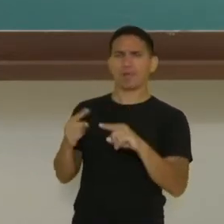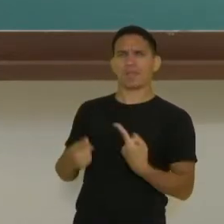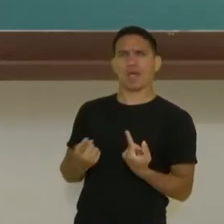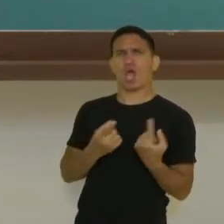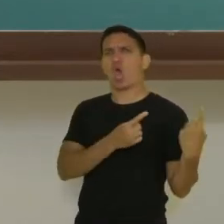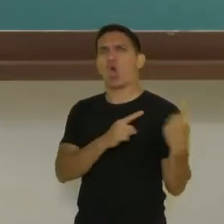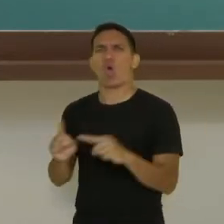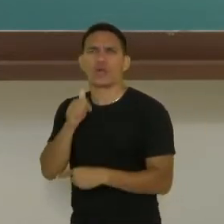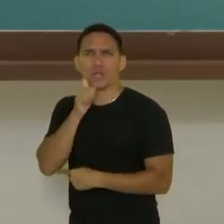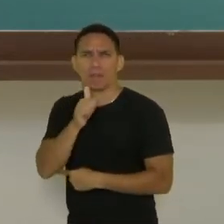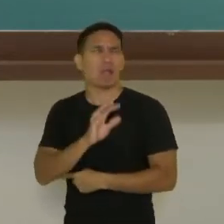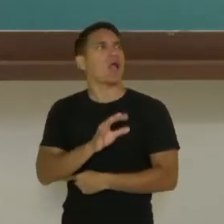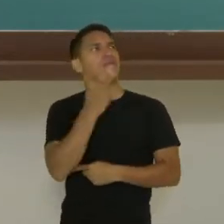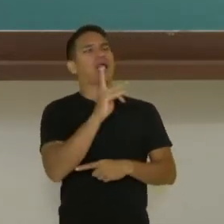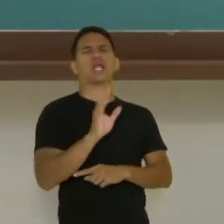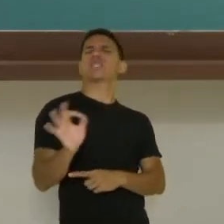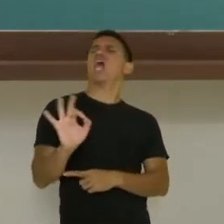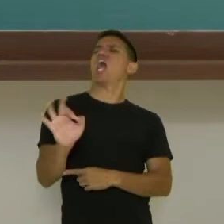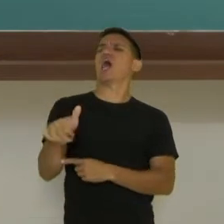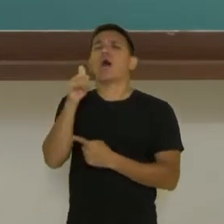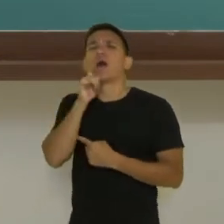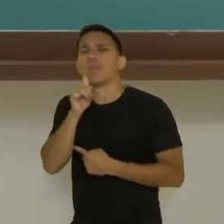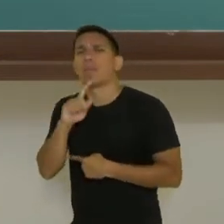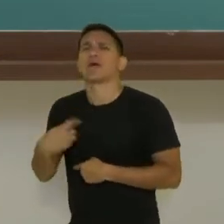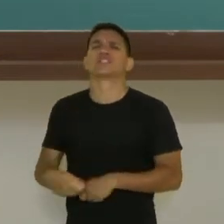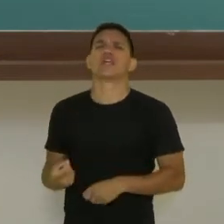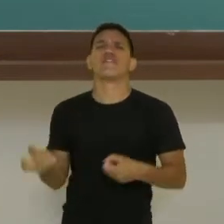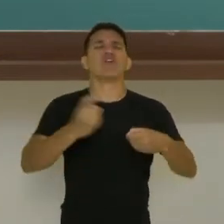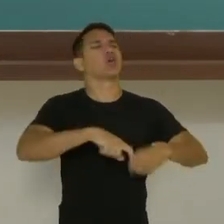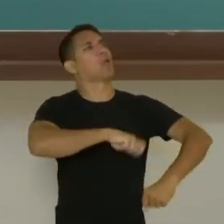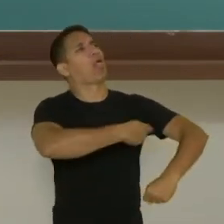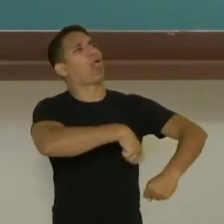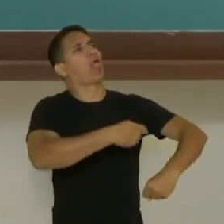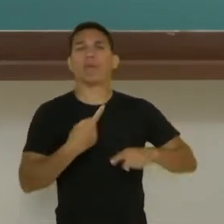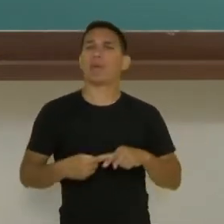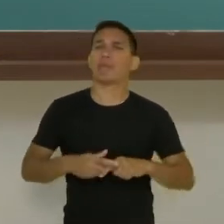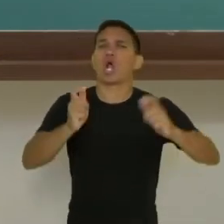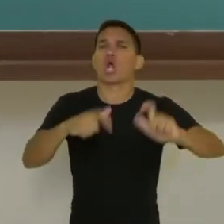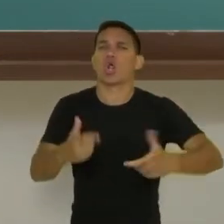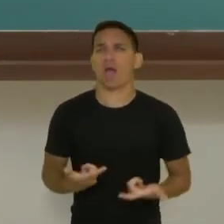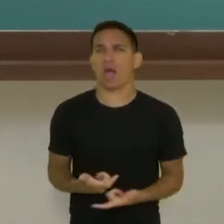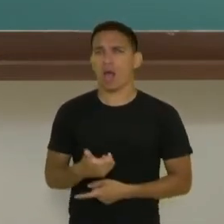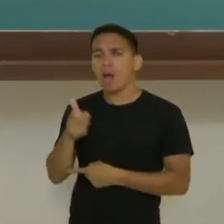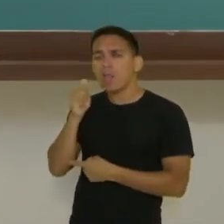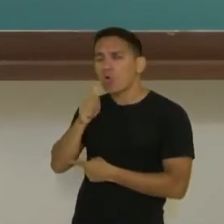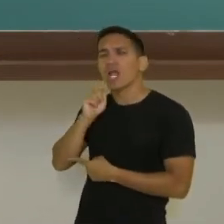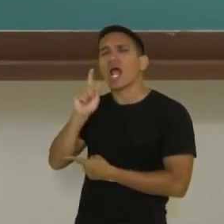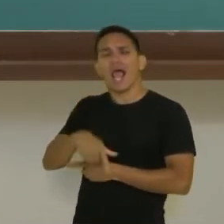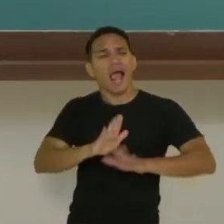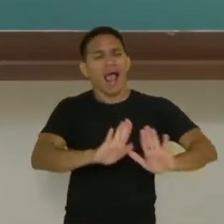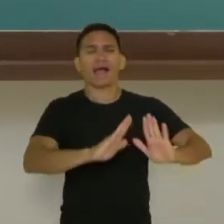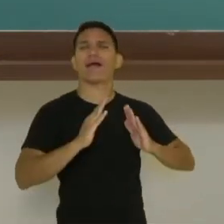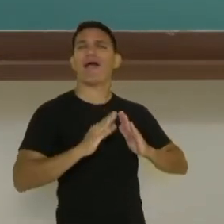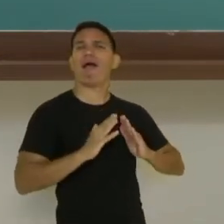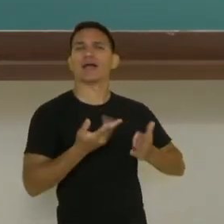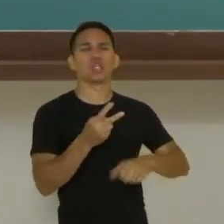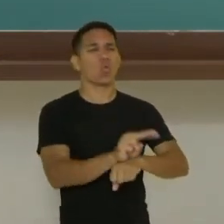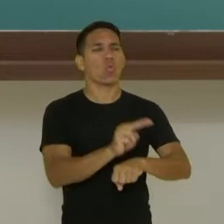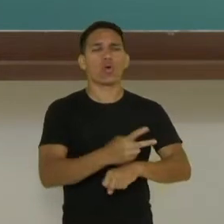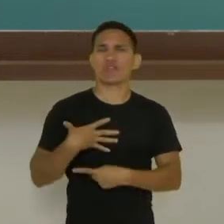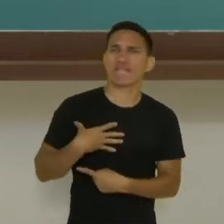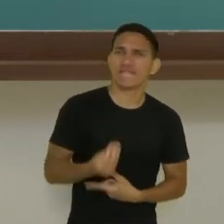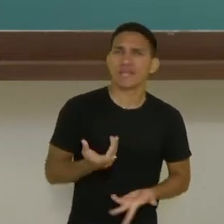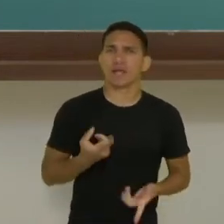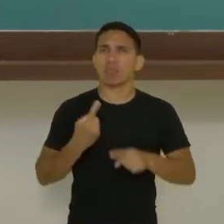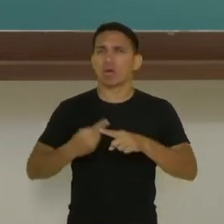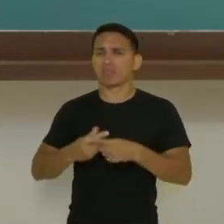dizer, não, essas mulheres têm que voltar para a cozinha, porque lugar de mulher é em casa, cuidando dos filhos, porque a mulher não